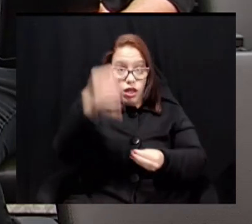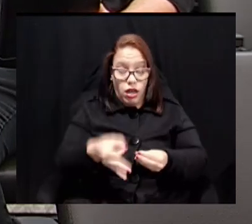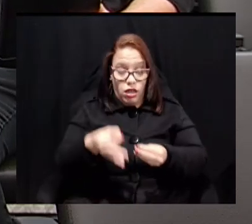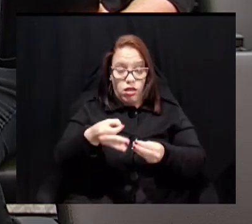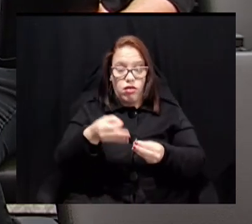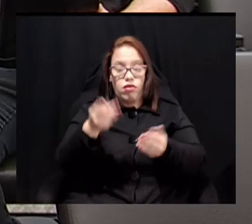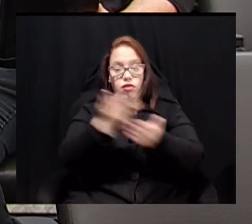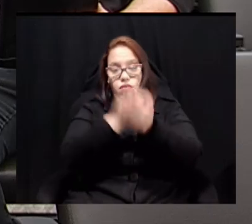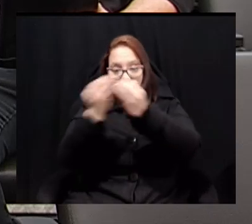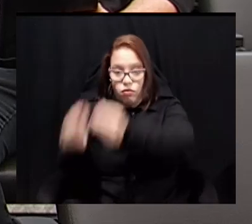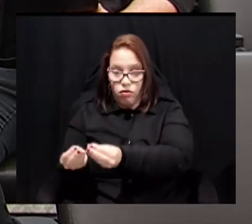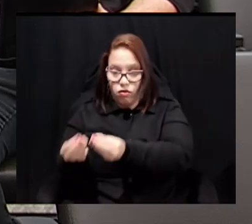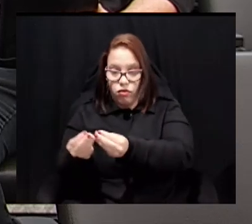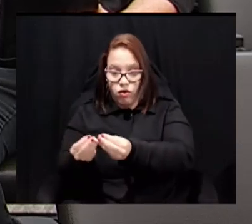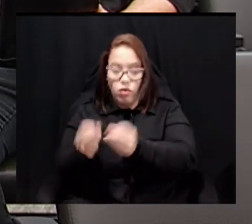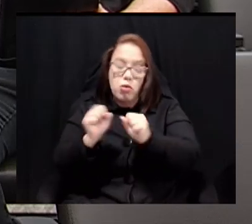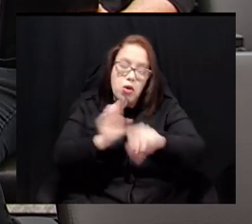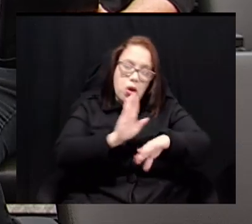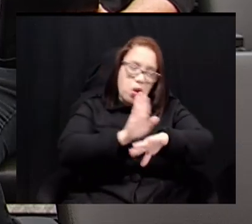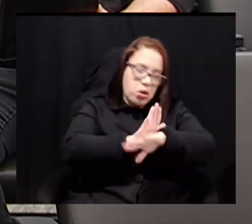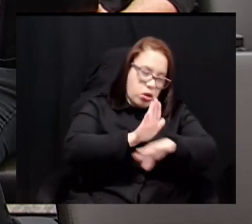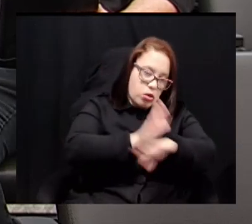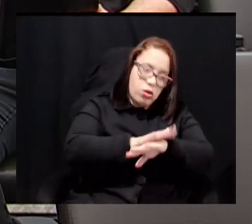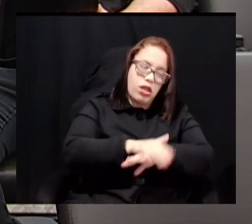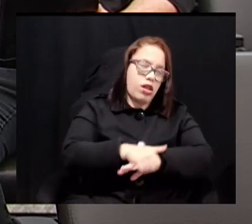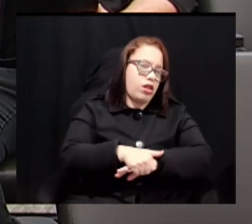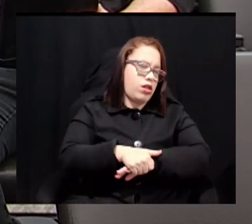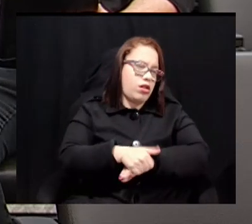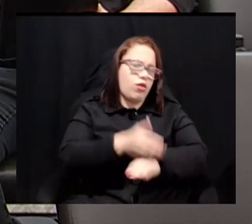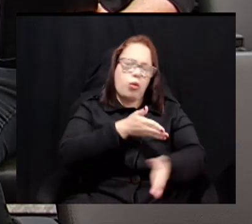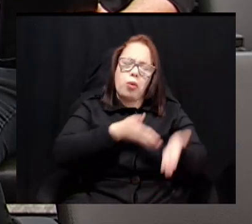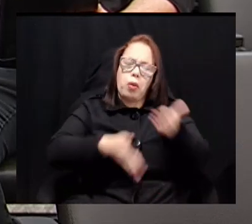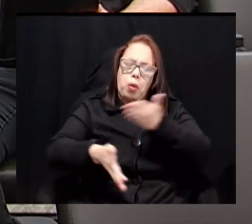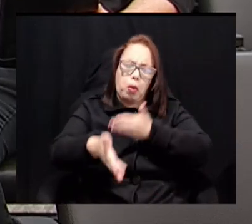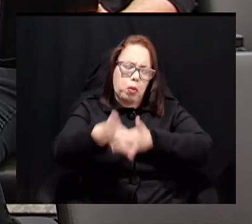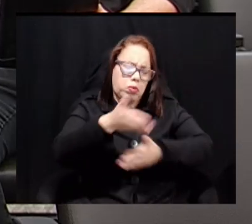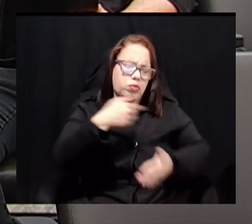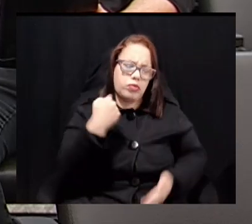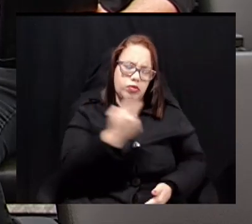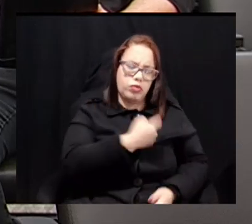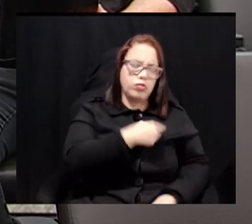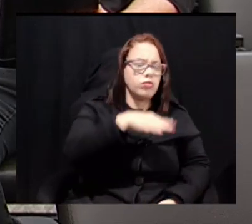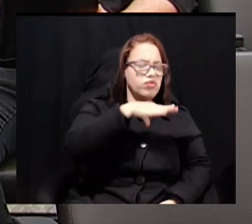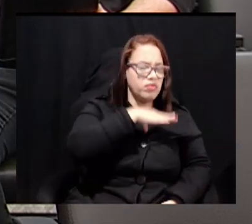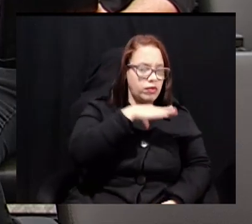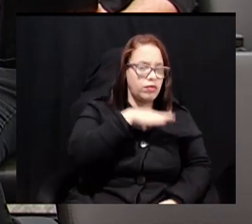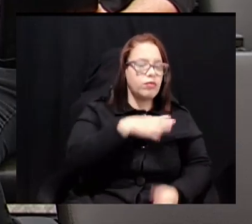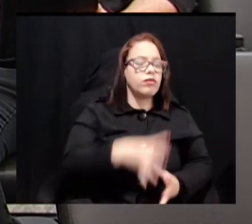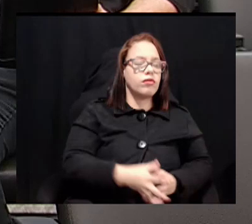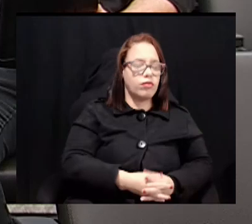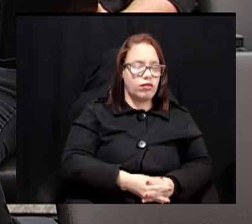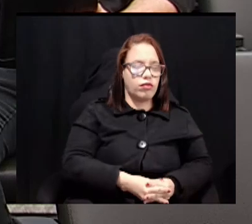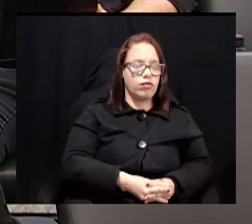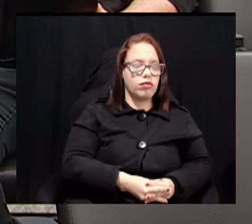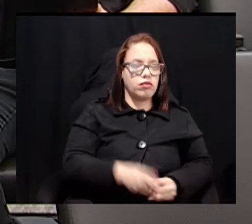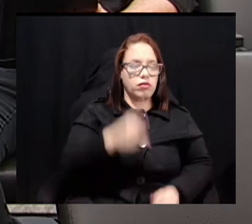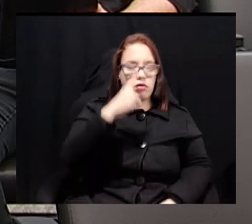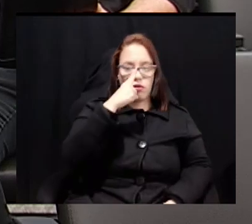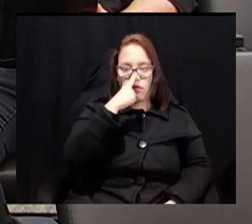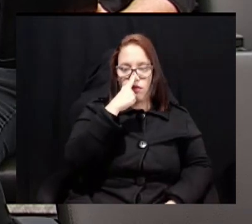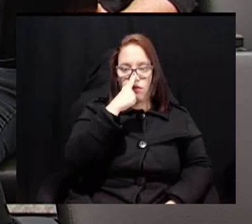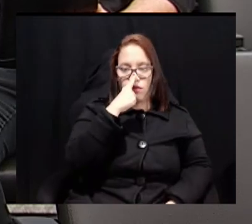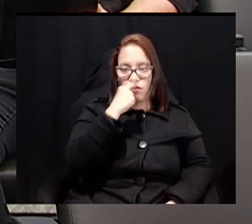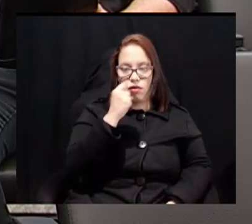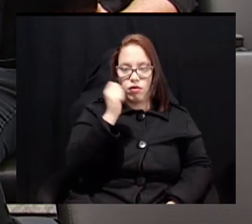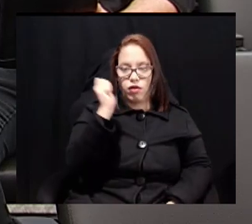Então, isso pode ajudar em muito, contribuir muito na nossa cidade na questão do descarte ilegal de